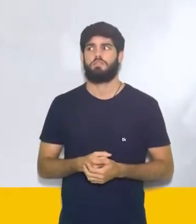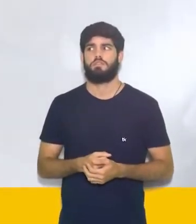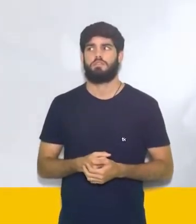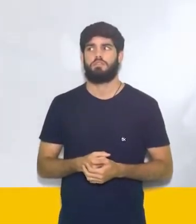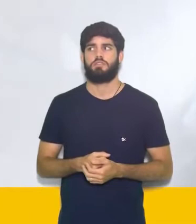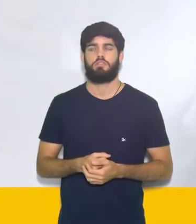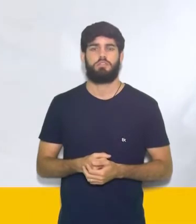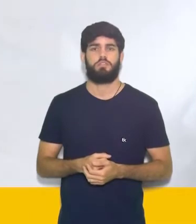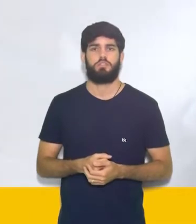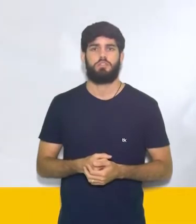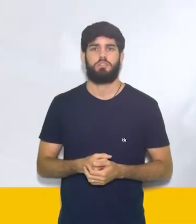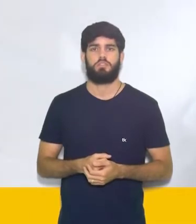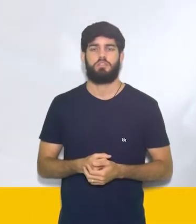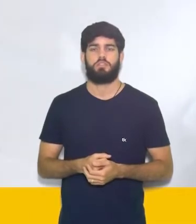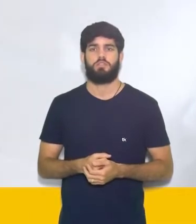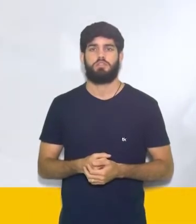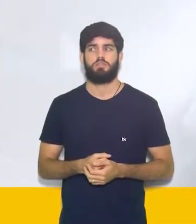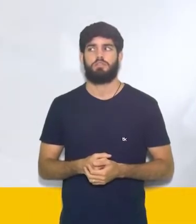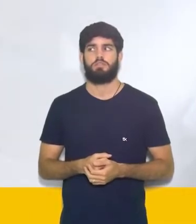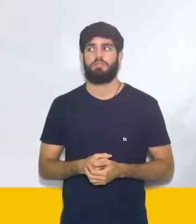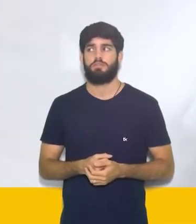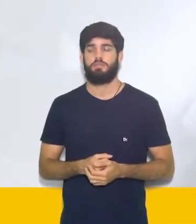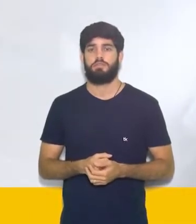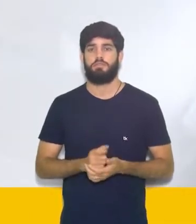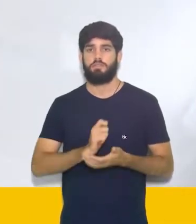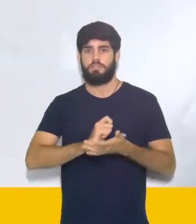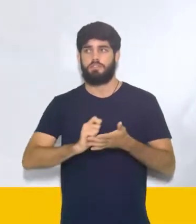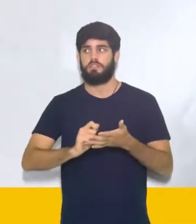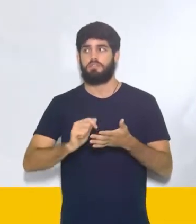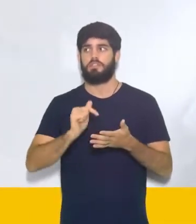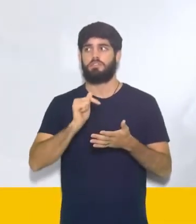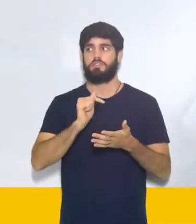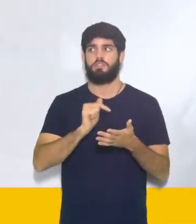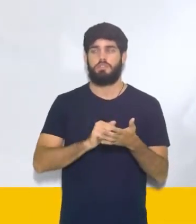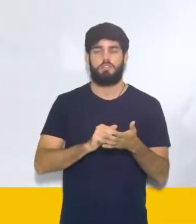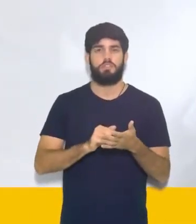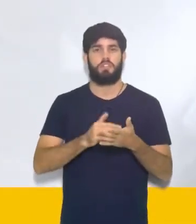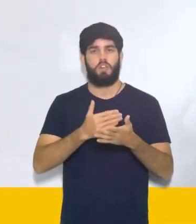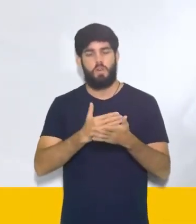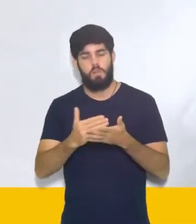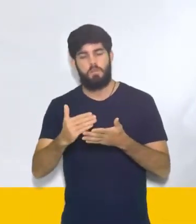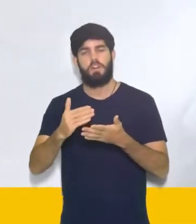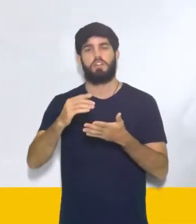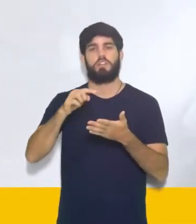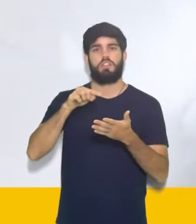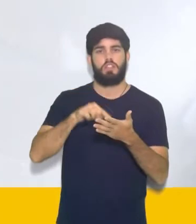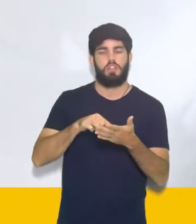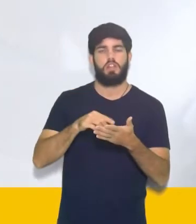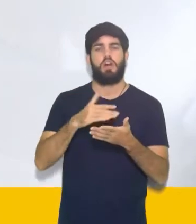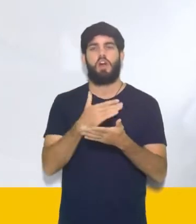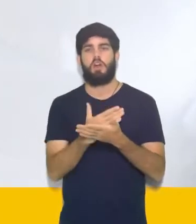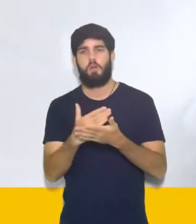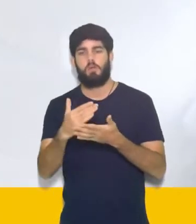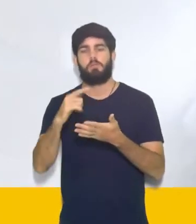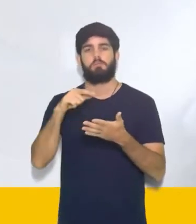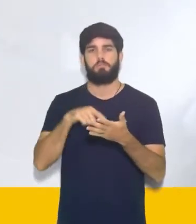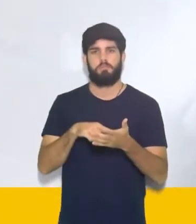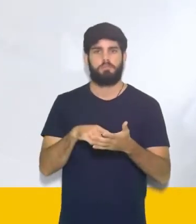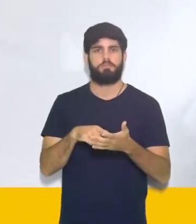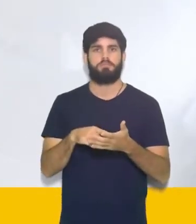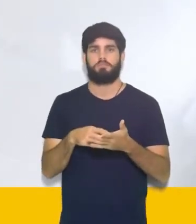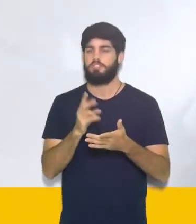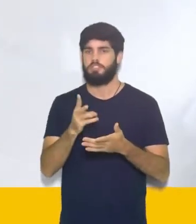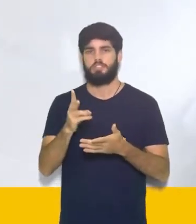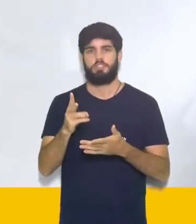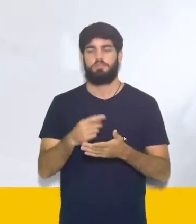É quase assim. Fecha. Aqui, escreve, fecha, abre. Escreve, fecha,